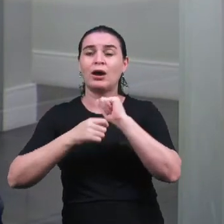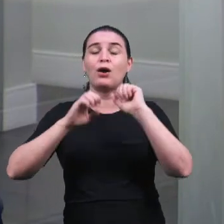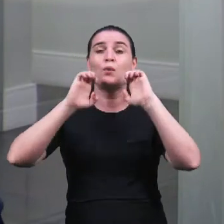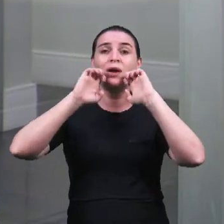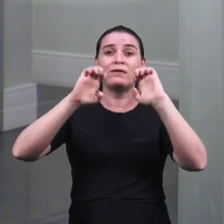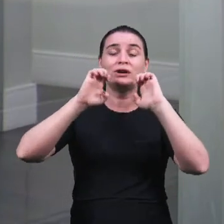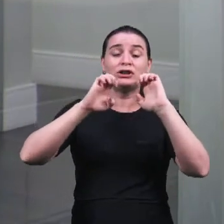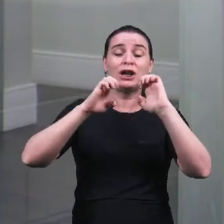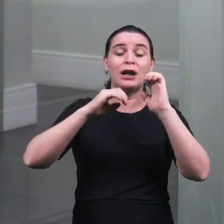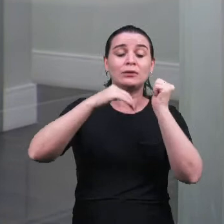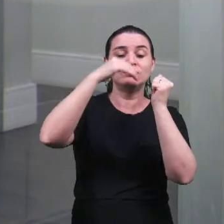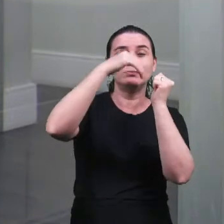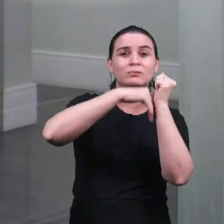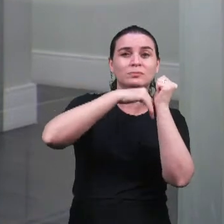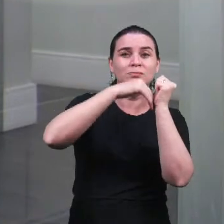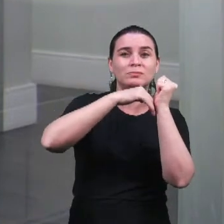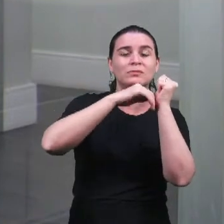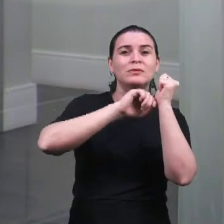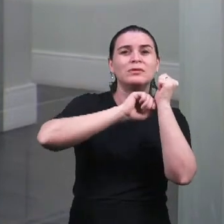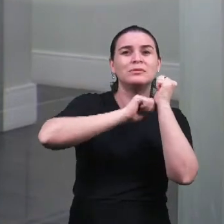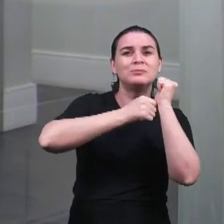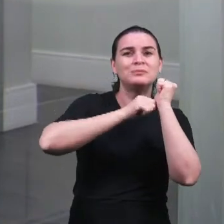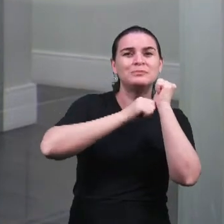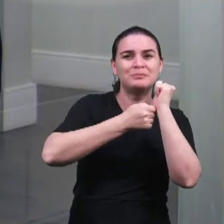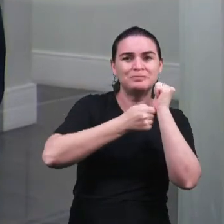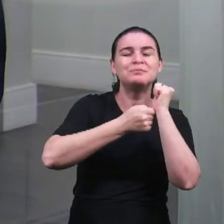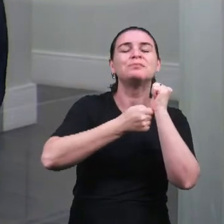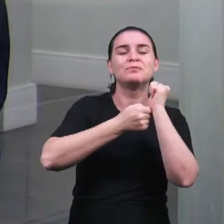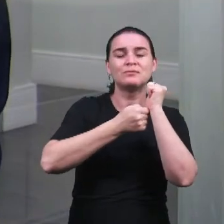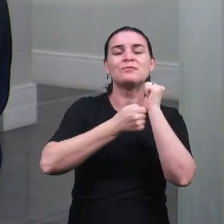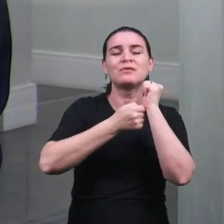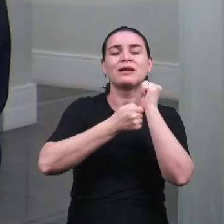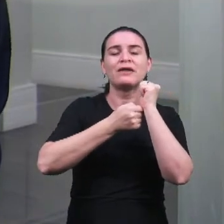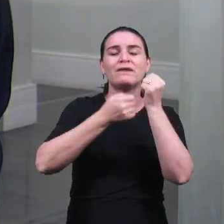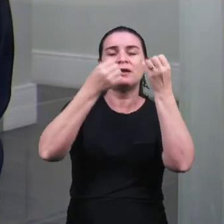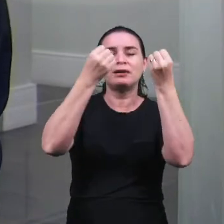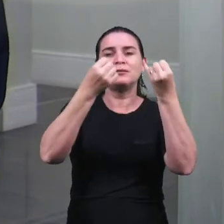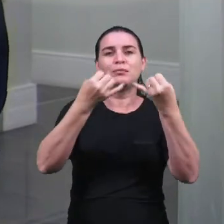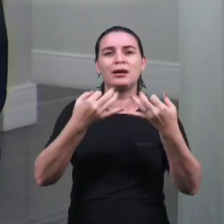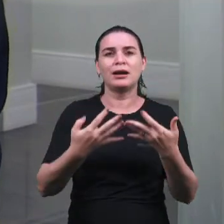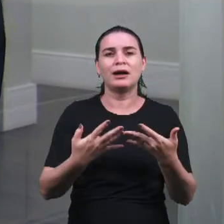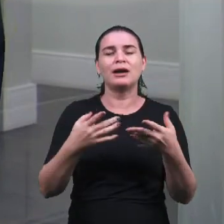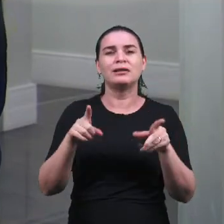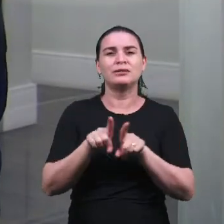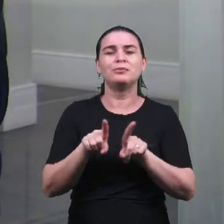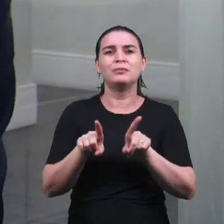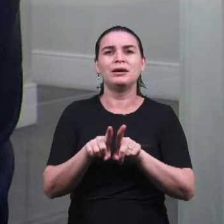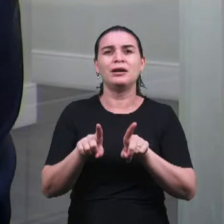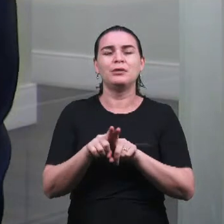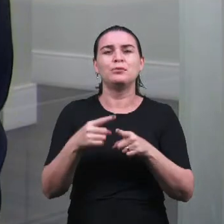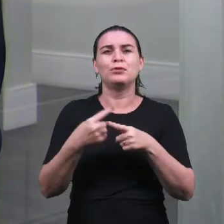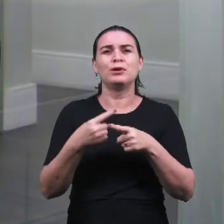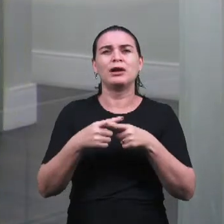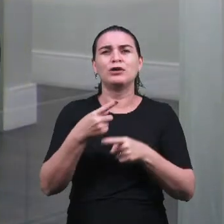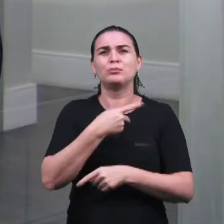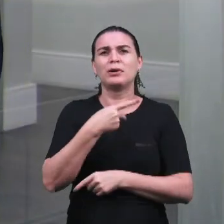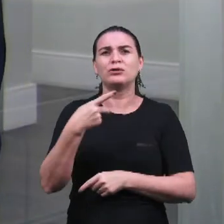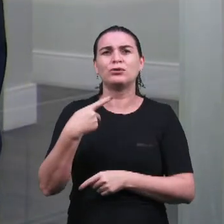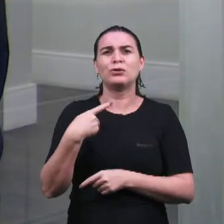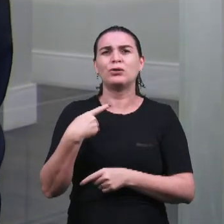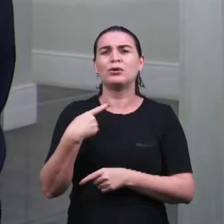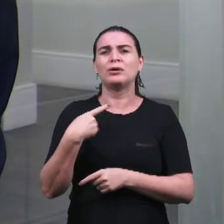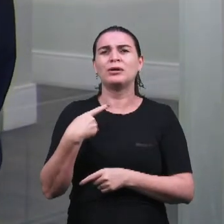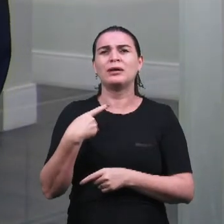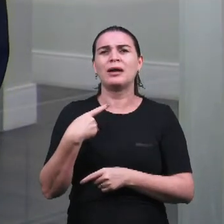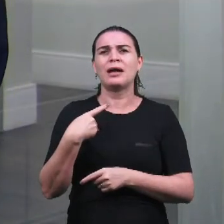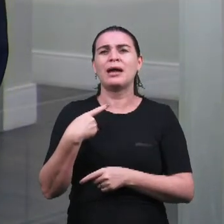mistério, que é um assunto hoje, que é o assunto do momento na obra, ele vai trazer isso. Ele até pediu que os pastores não preguem sobre isso, que